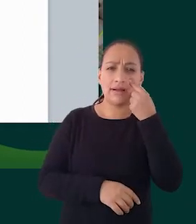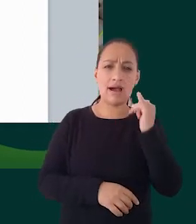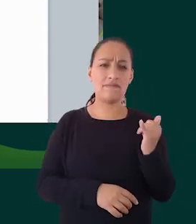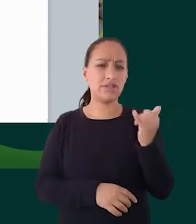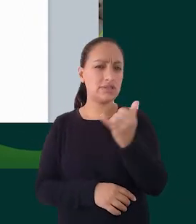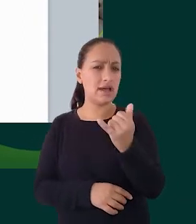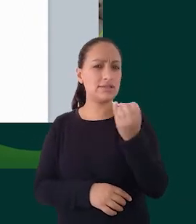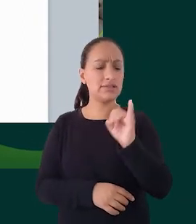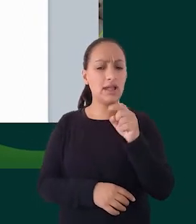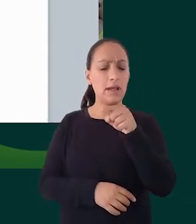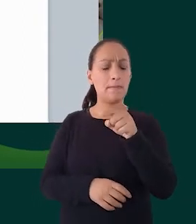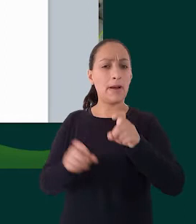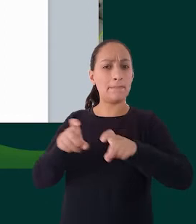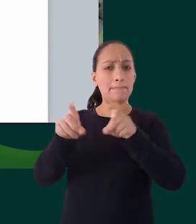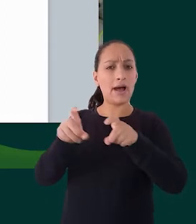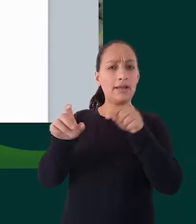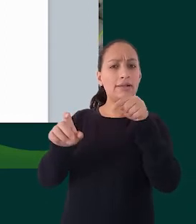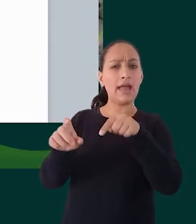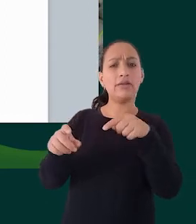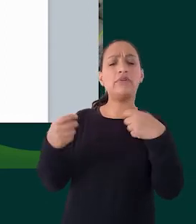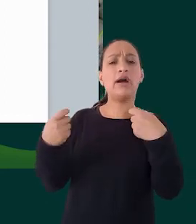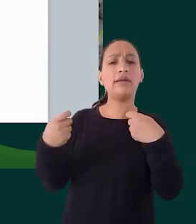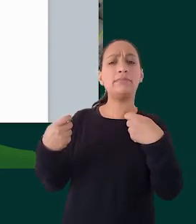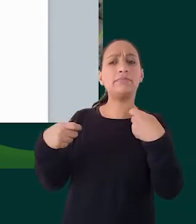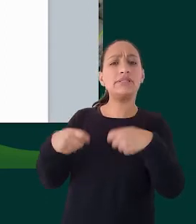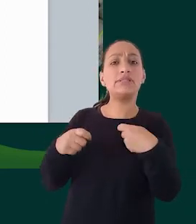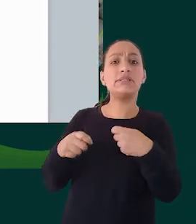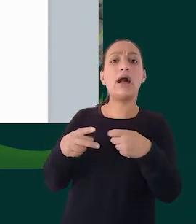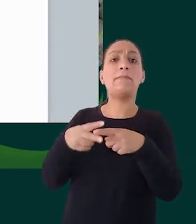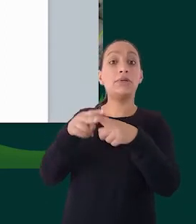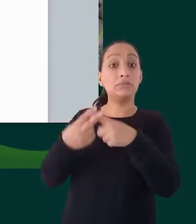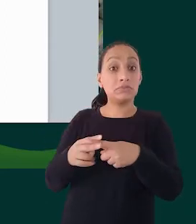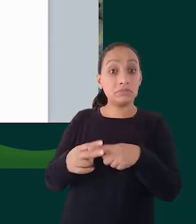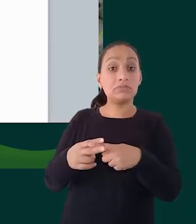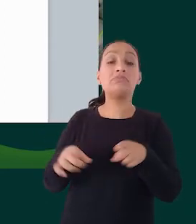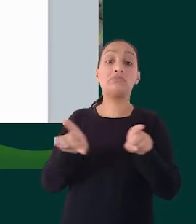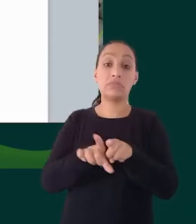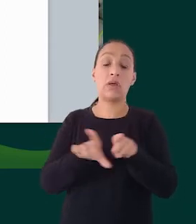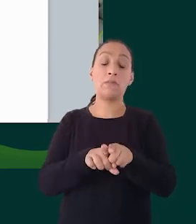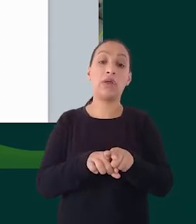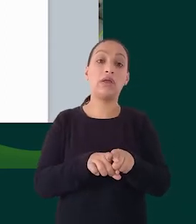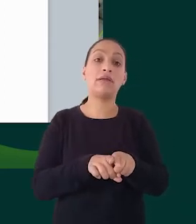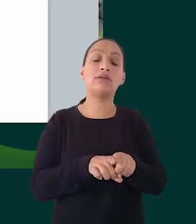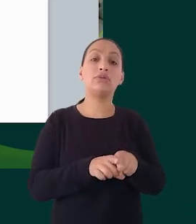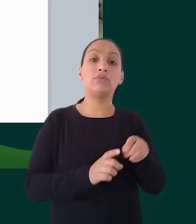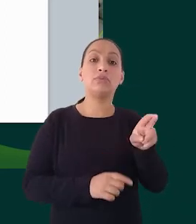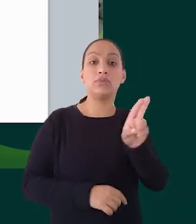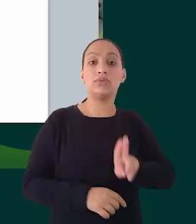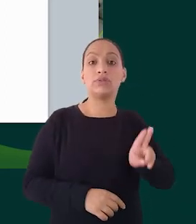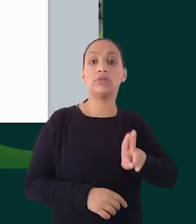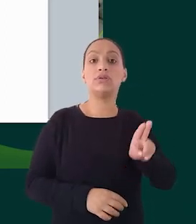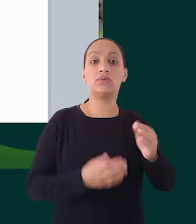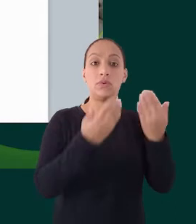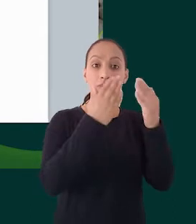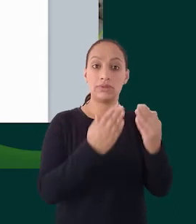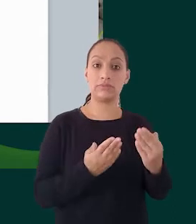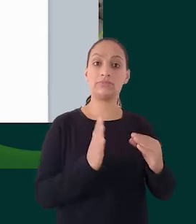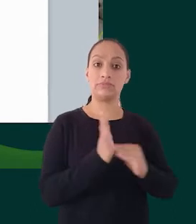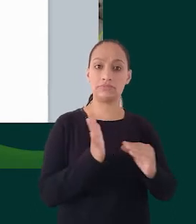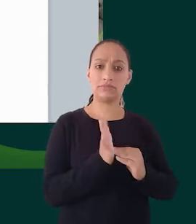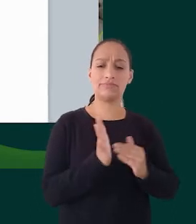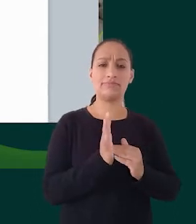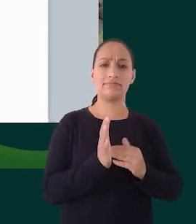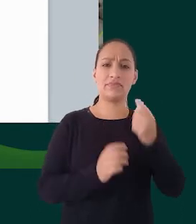máquina vai precisar entrar em manutenção. Então, isso é feito bastante com machine learning. Verificar